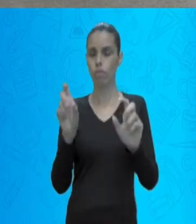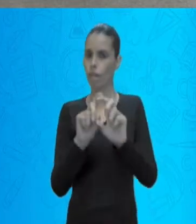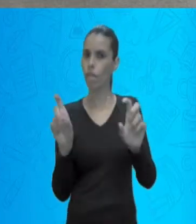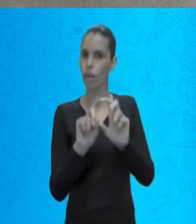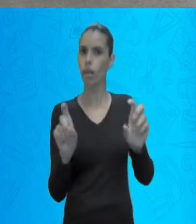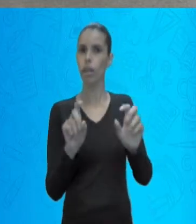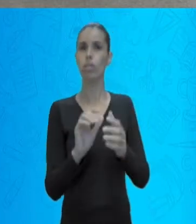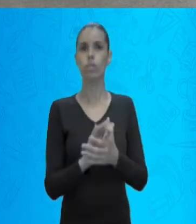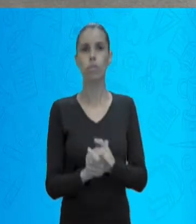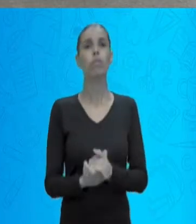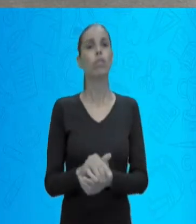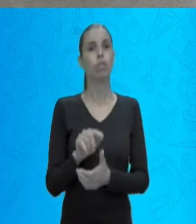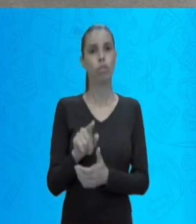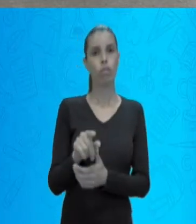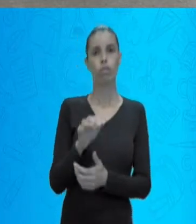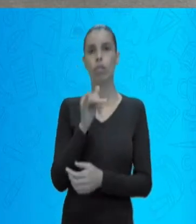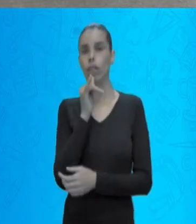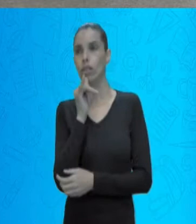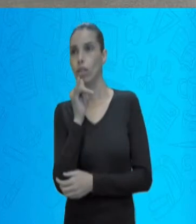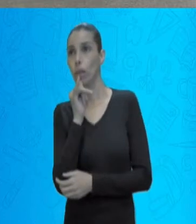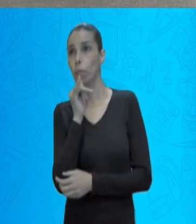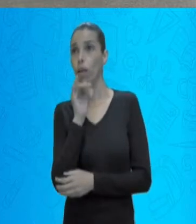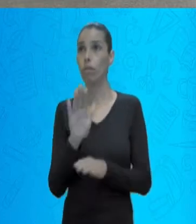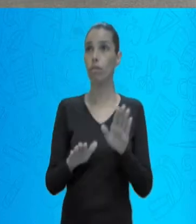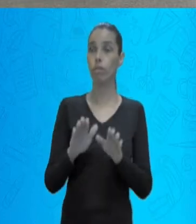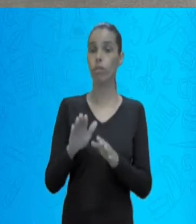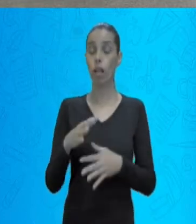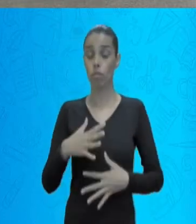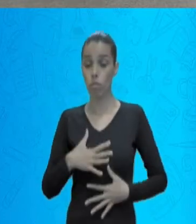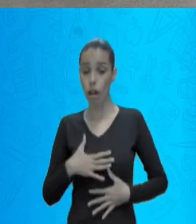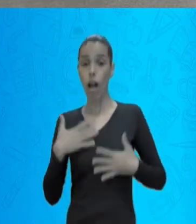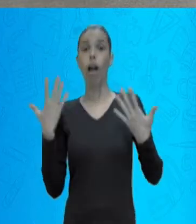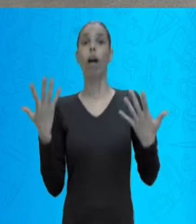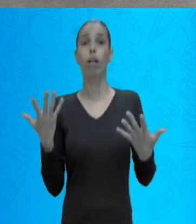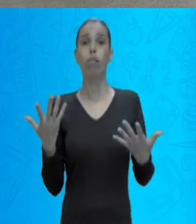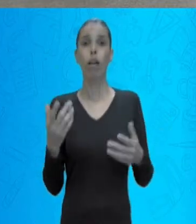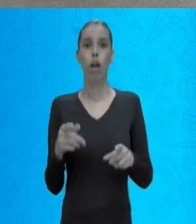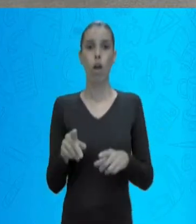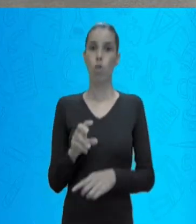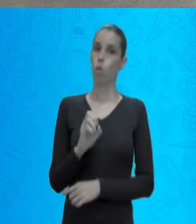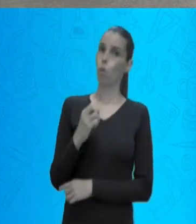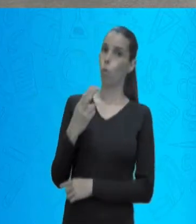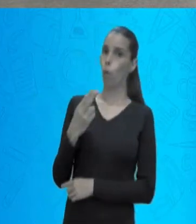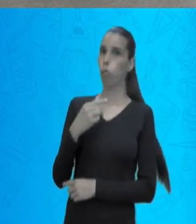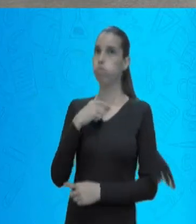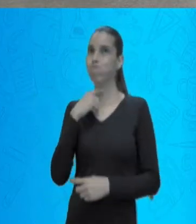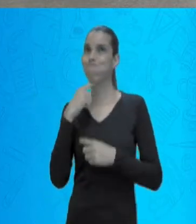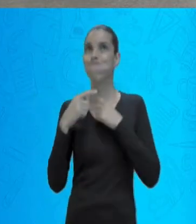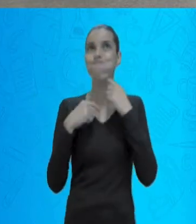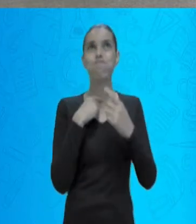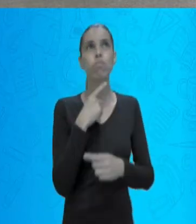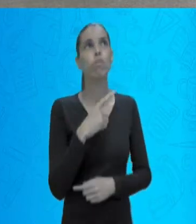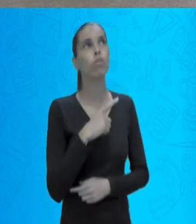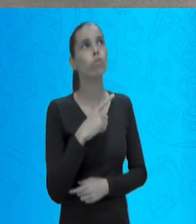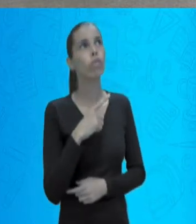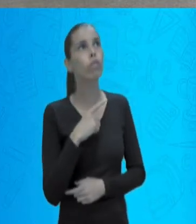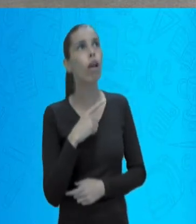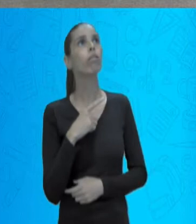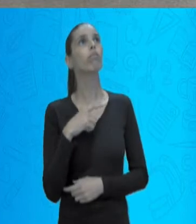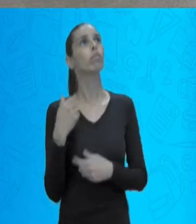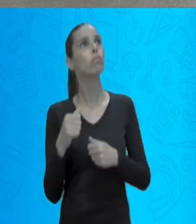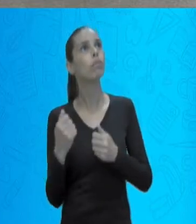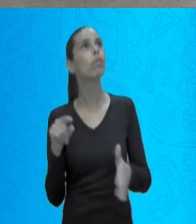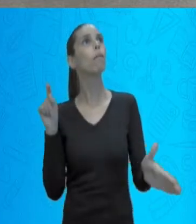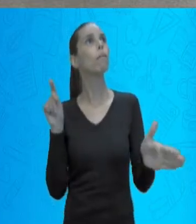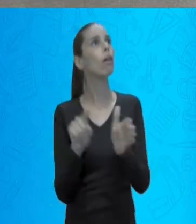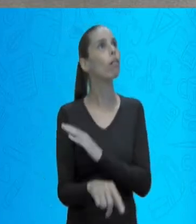por exemplo, se você está muito assustado, se você ficou com alguma dúvida, você quer fazer uma pergunta, por exemplo. Ou se